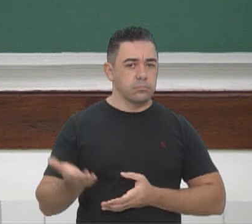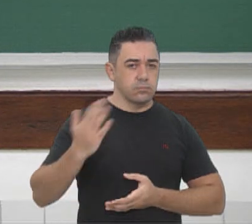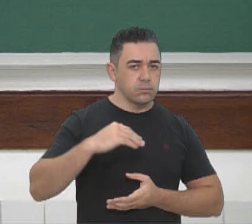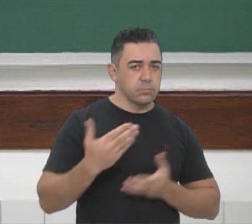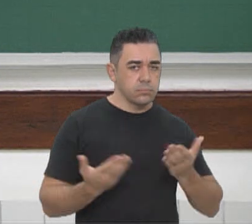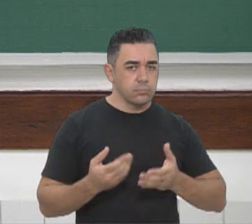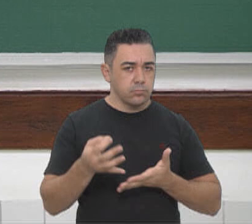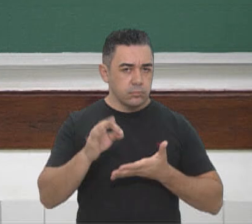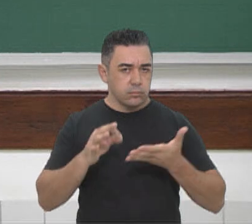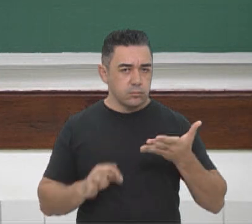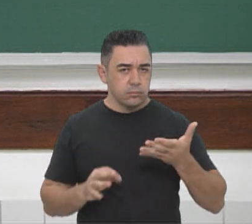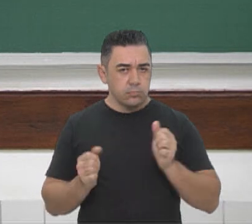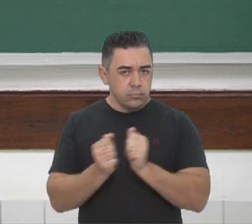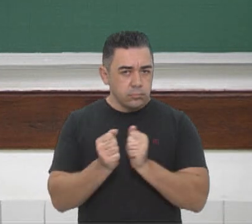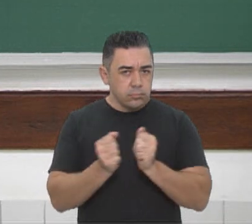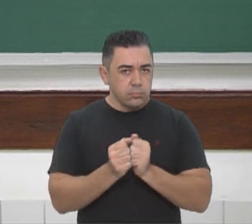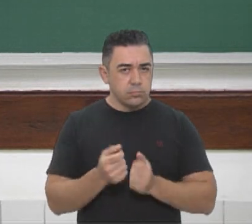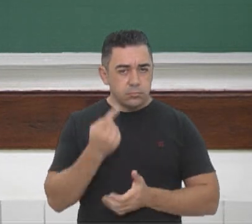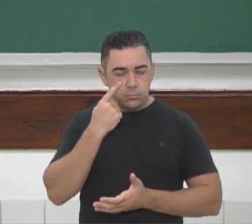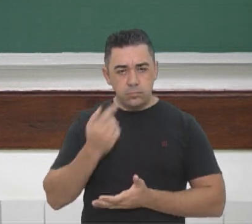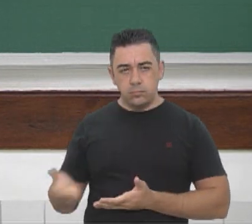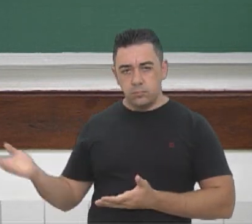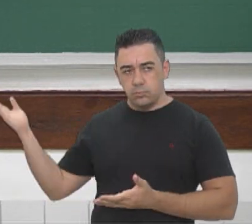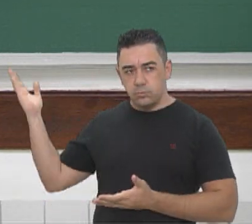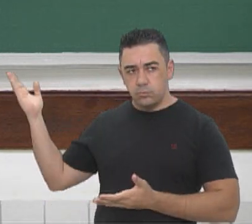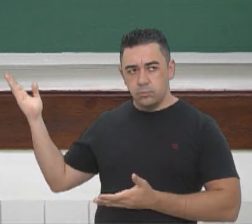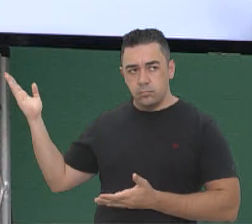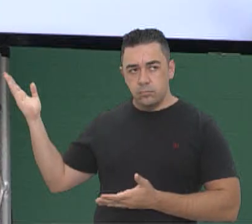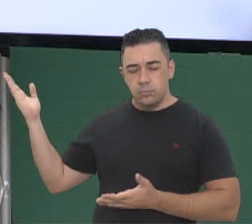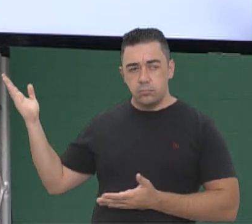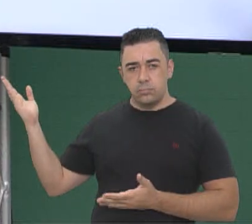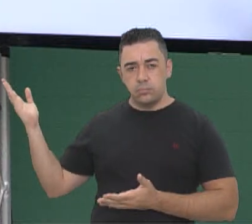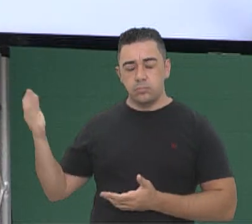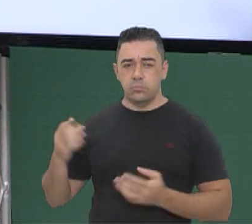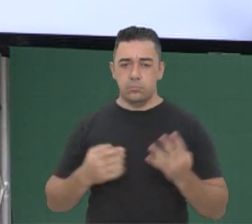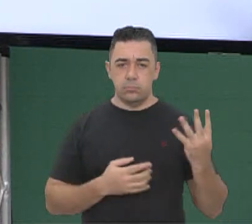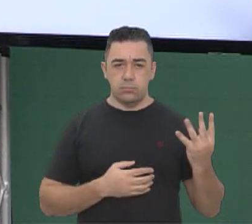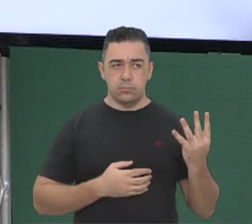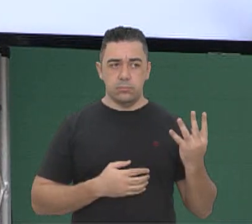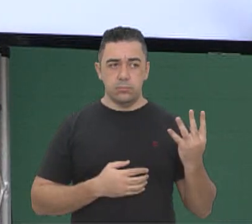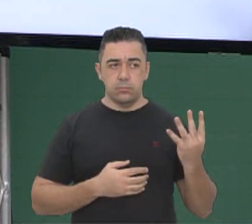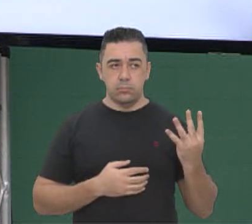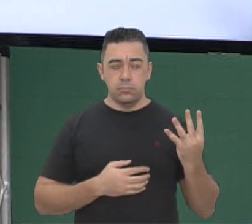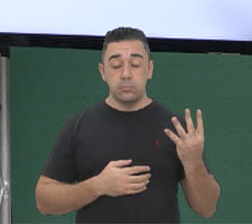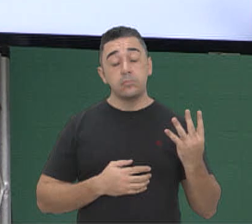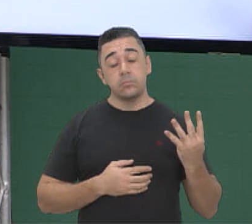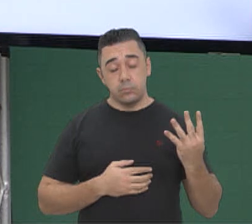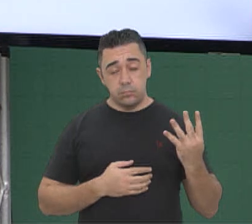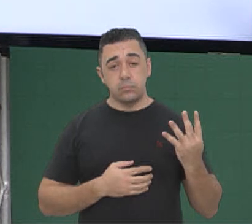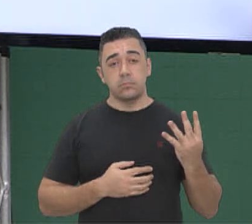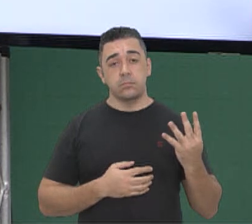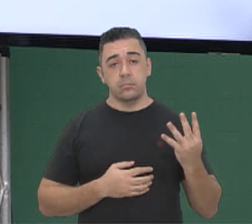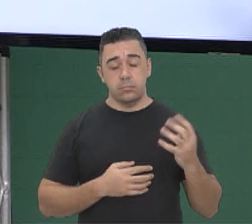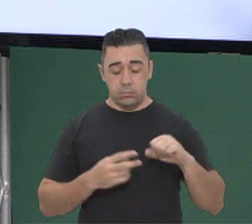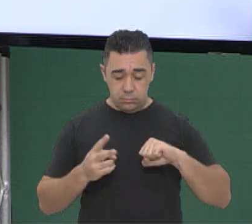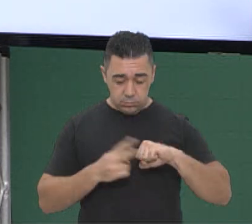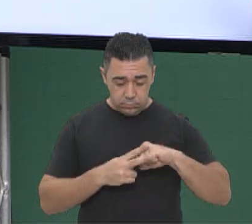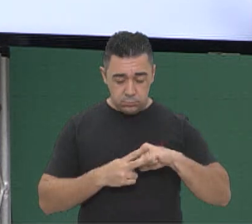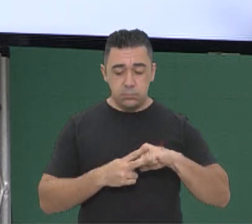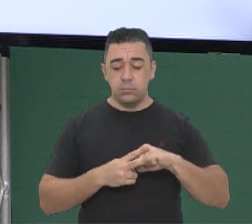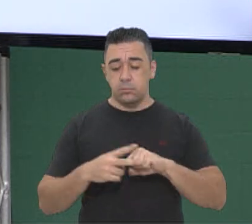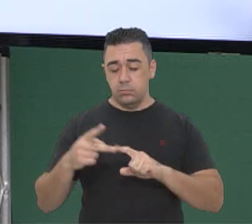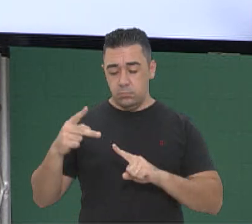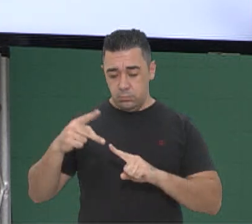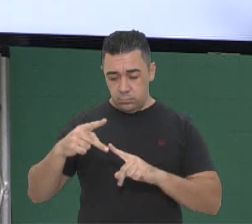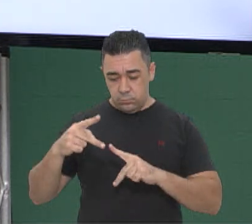Volvemos, vamos a corregir juntos. Vinheta 4, vou a hacer siestita. Verbo